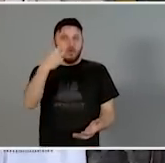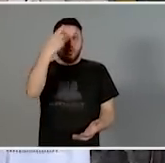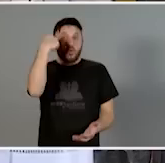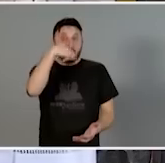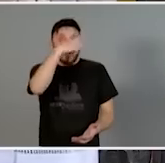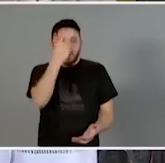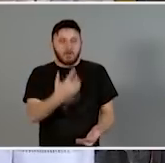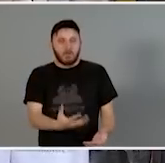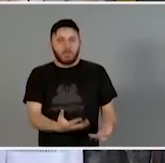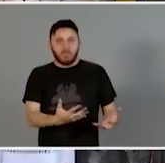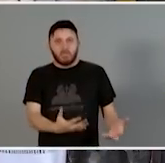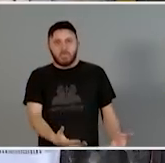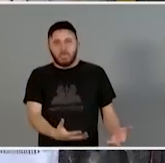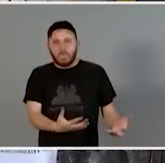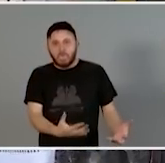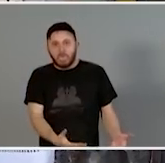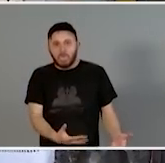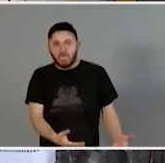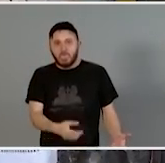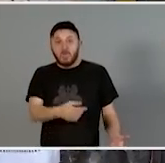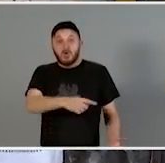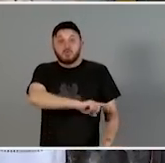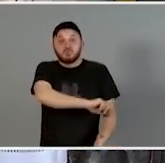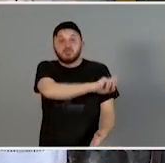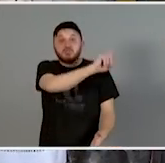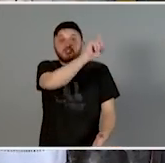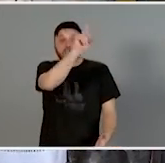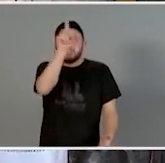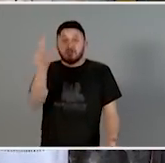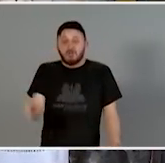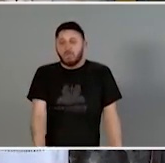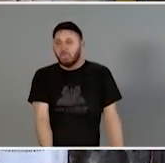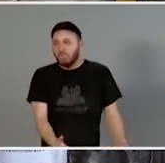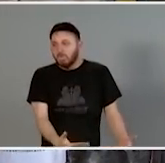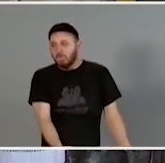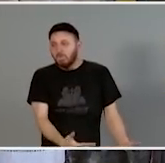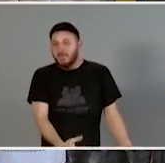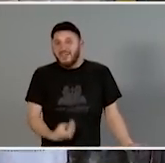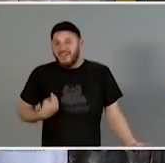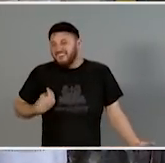hora. Segure o dia inteiro. Segure a vida inteira.